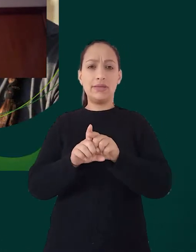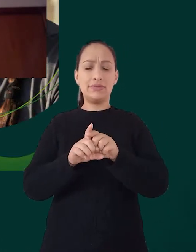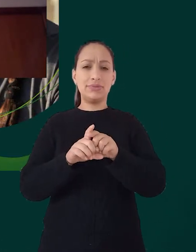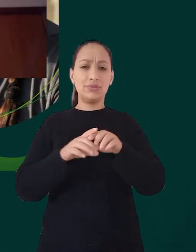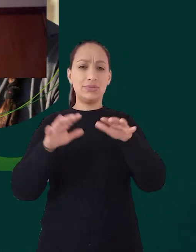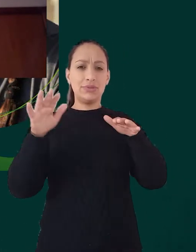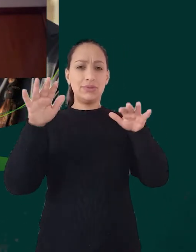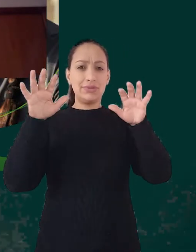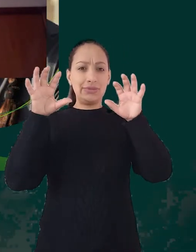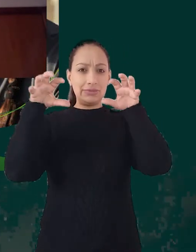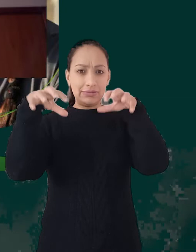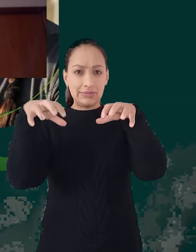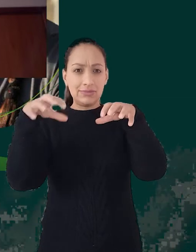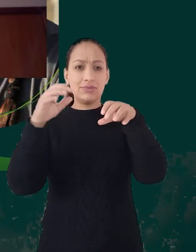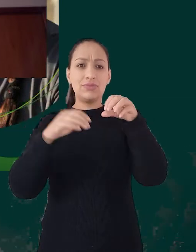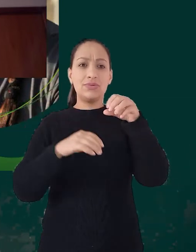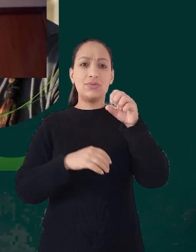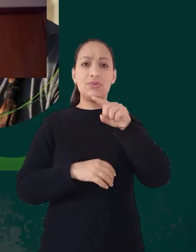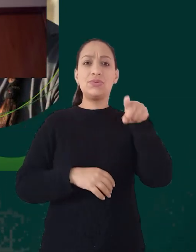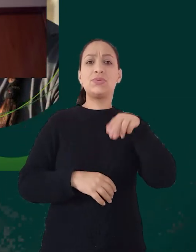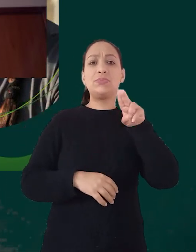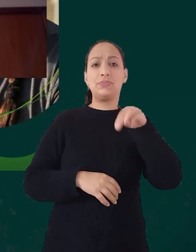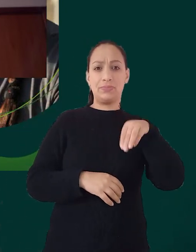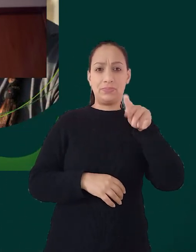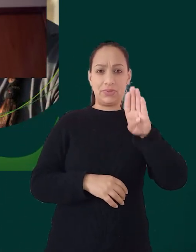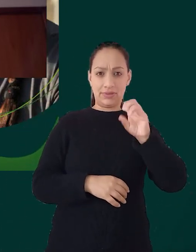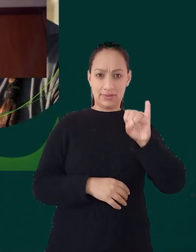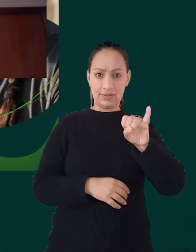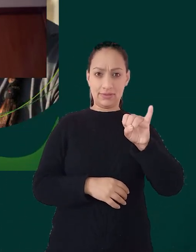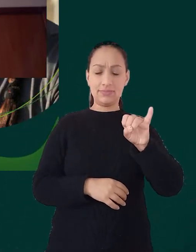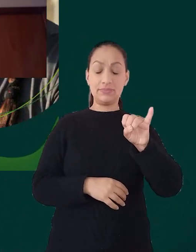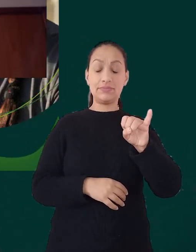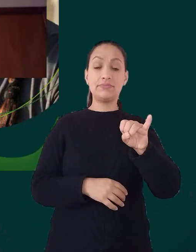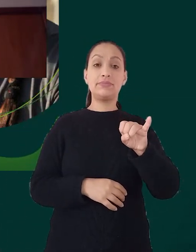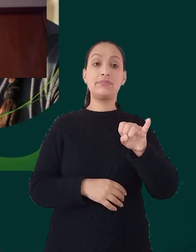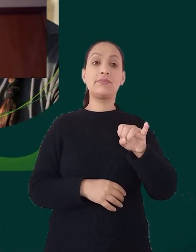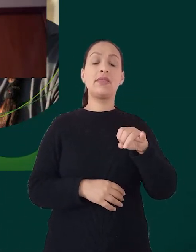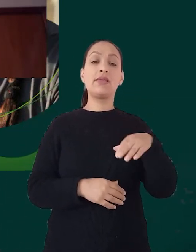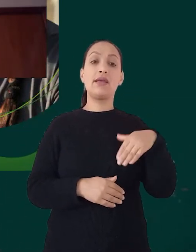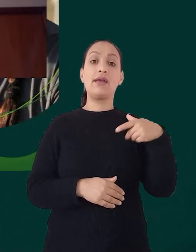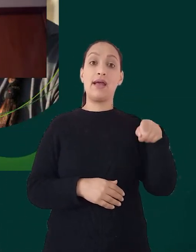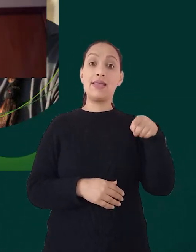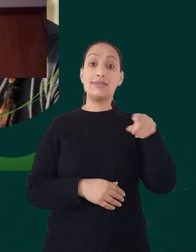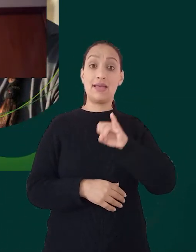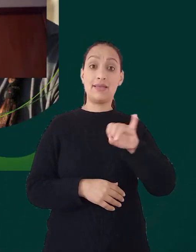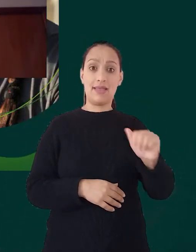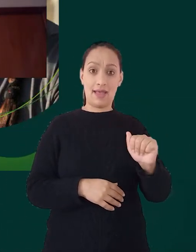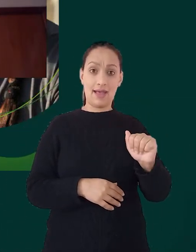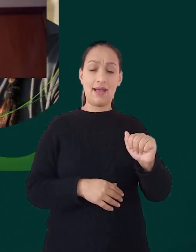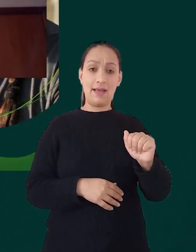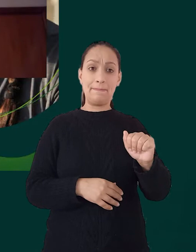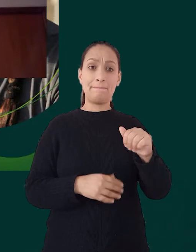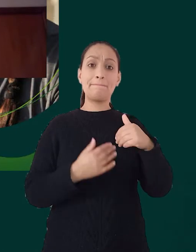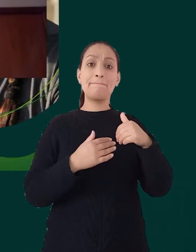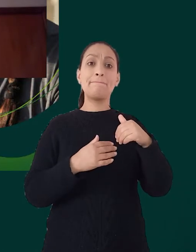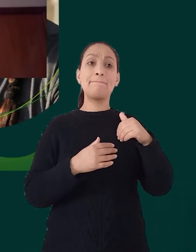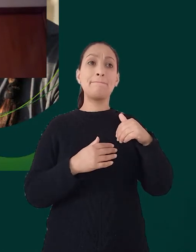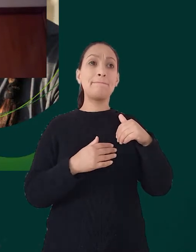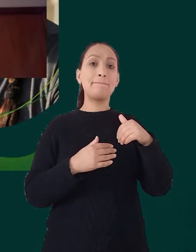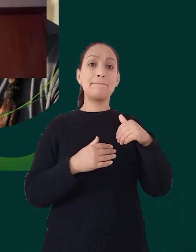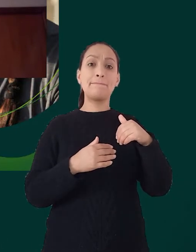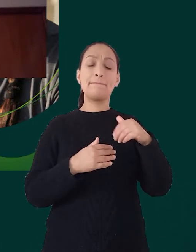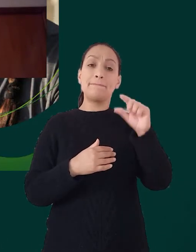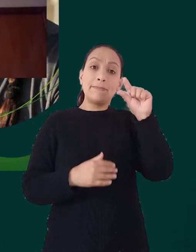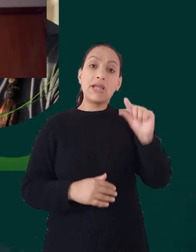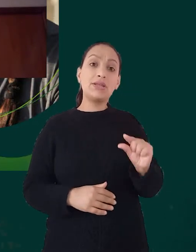jogo, cada um deles tem inteligência artificial. E essa inteligência artificial, ela é muito, mas muito